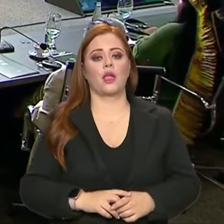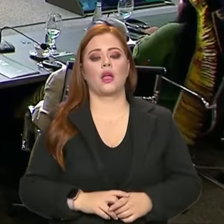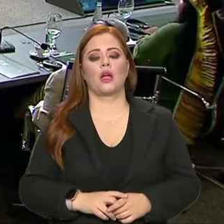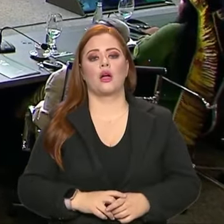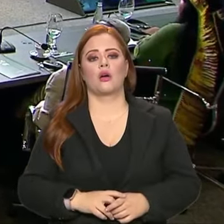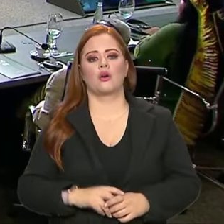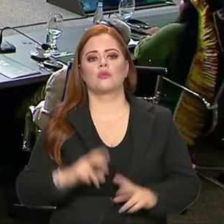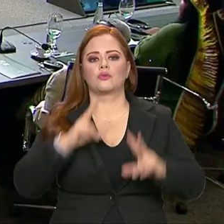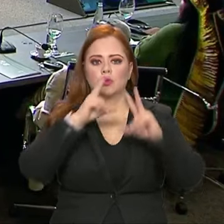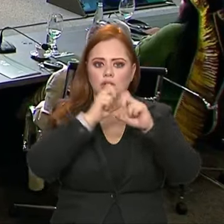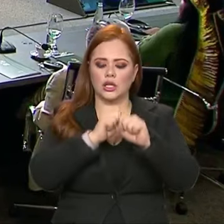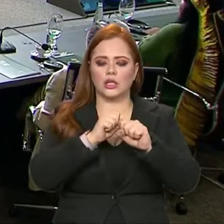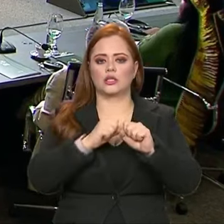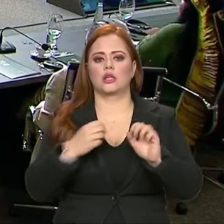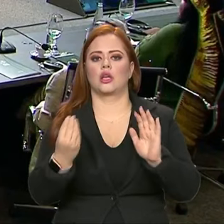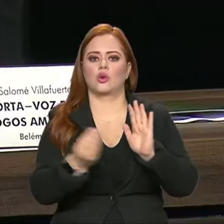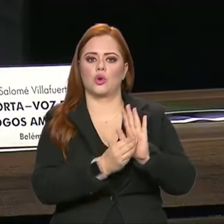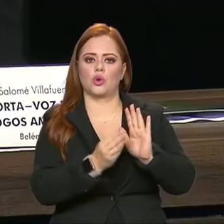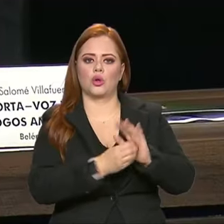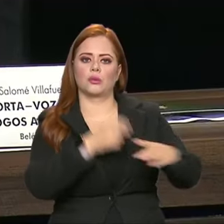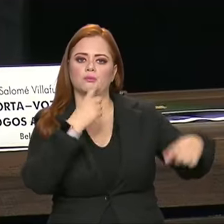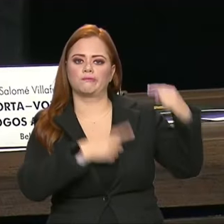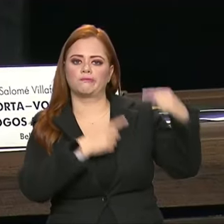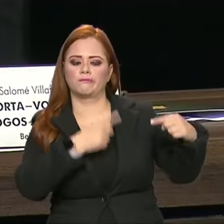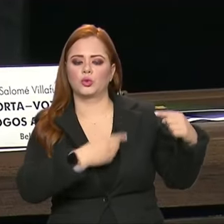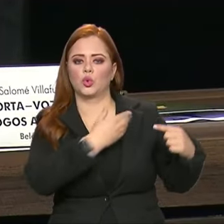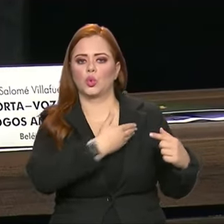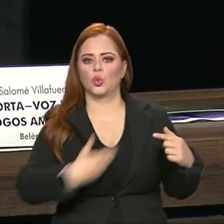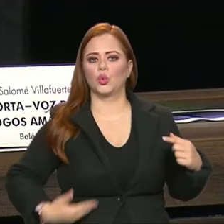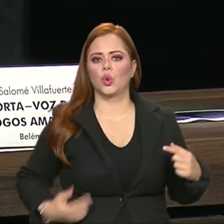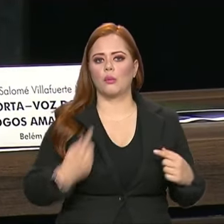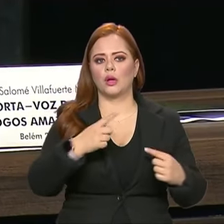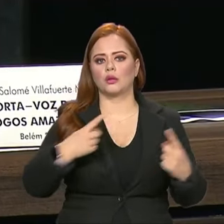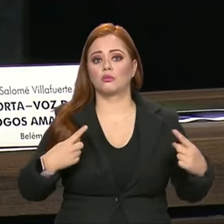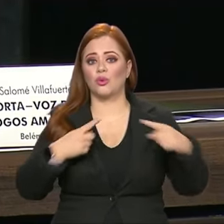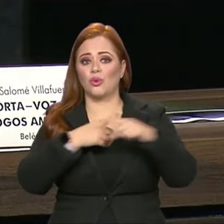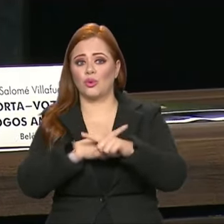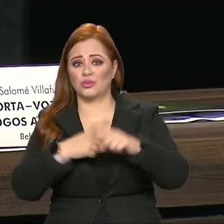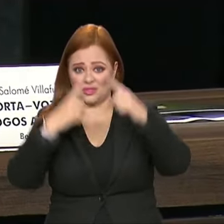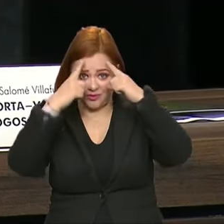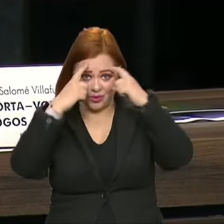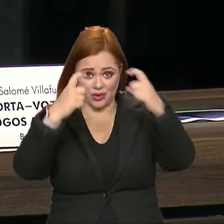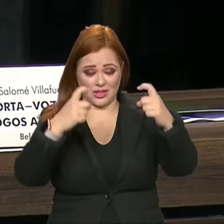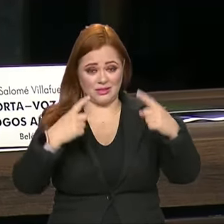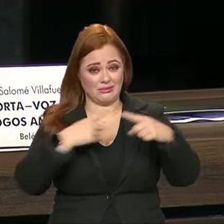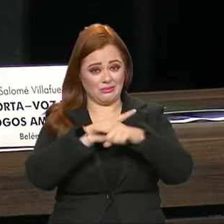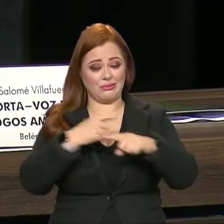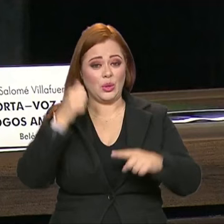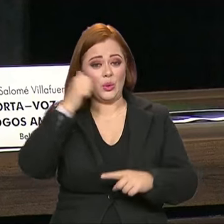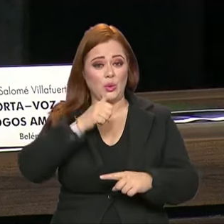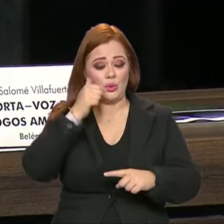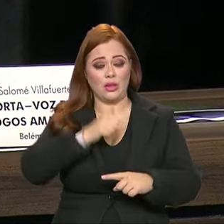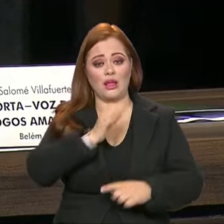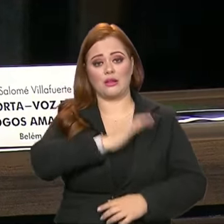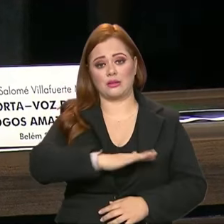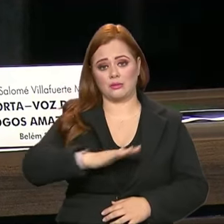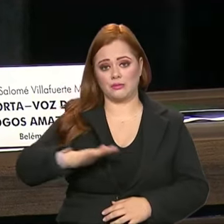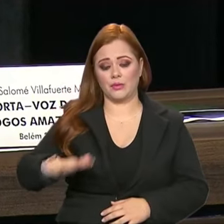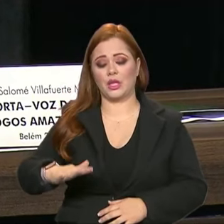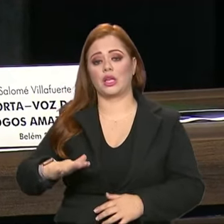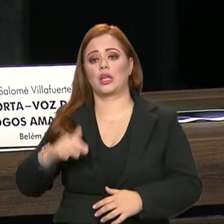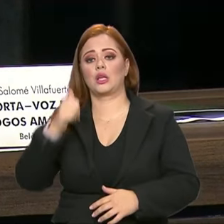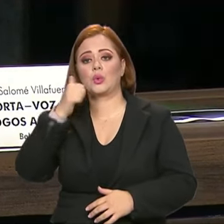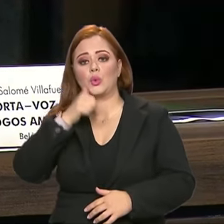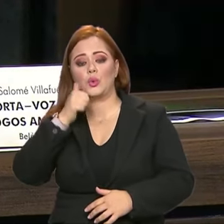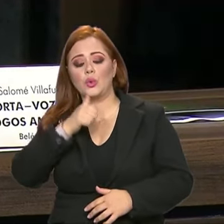Fortalecer e implementar políticas públicas para combater a violência contra mulheres e meninas,